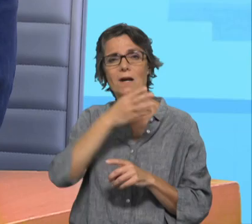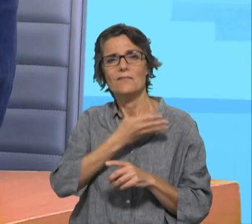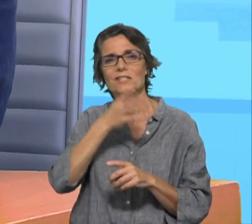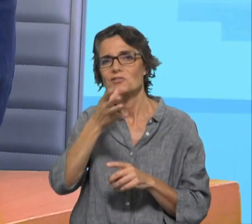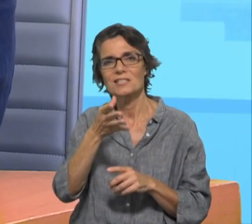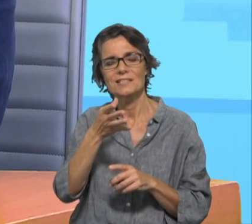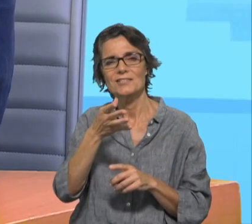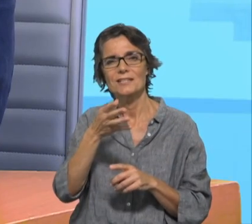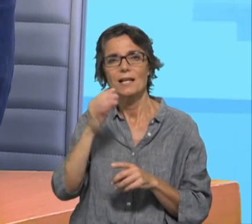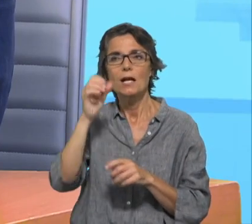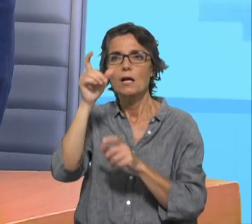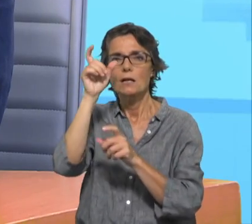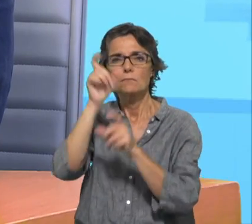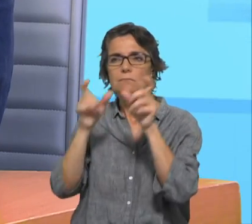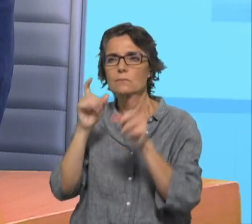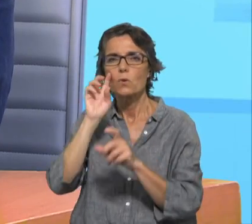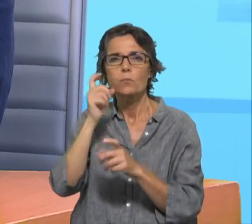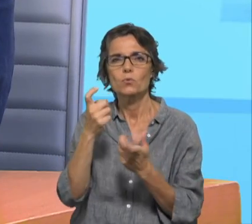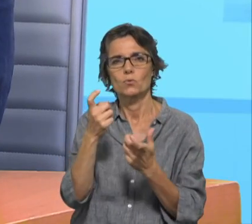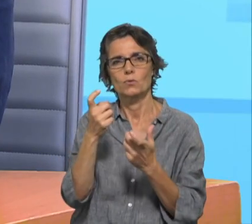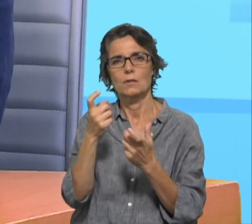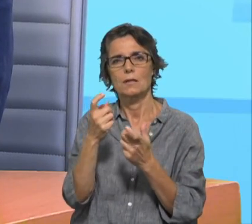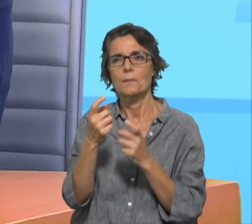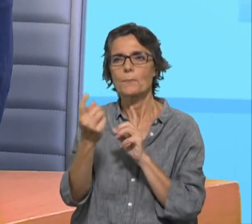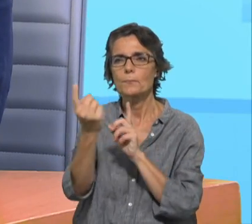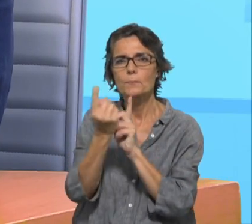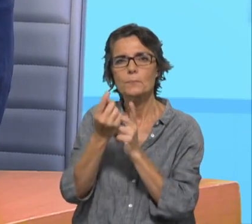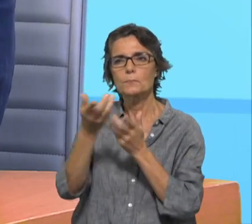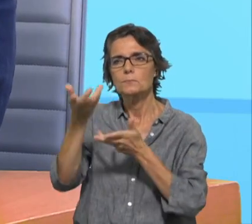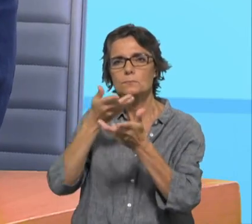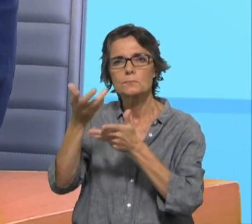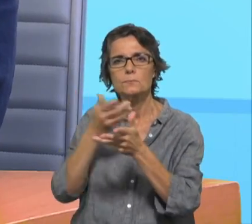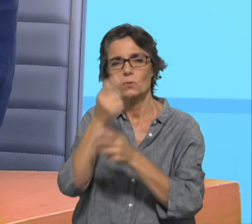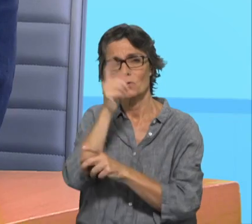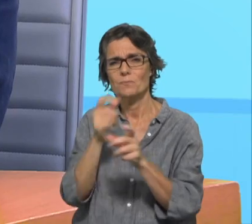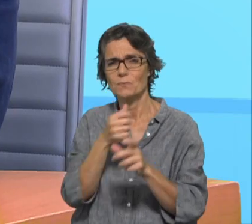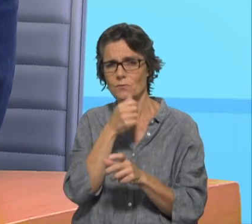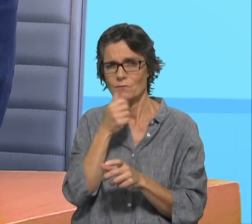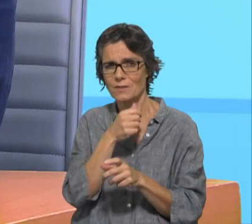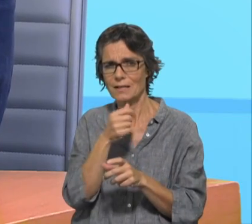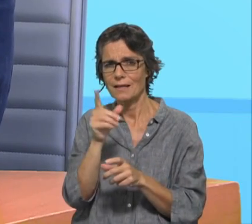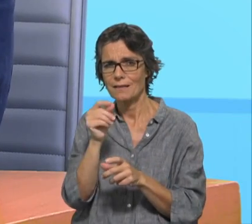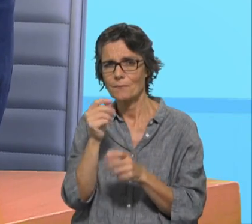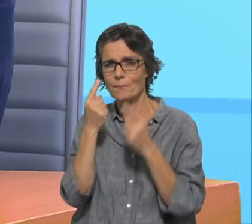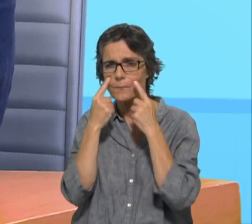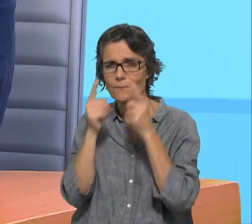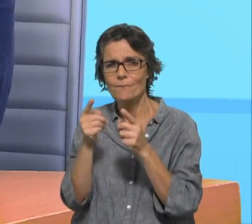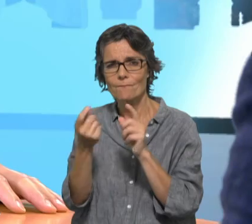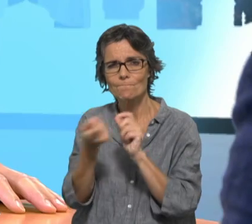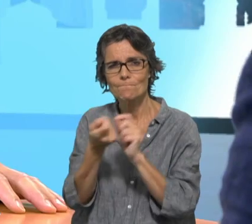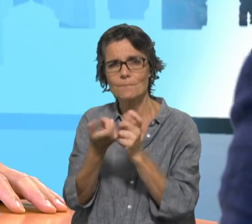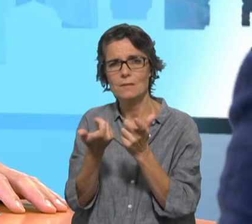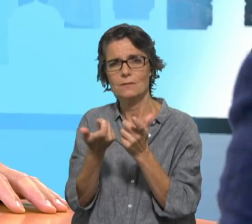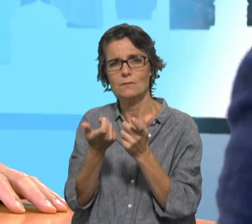as feridas. Às vezes ouvimos falar de feridas, mas não tocamos as feridas, não as vemos. Permanecem distantes, não é?